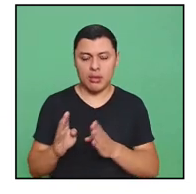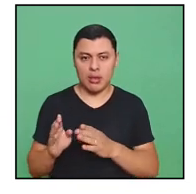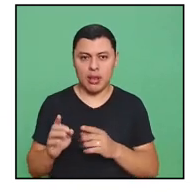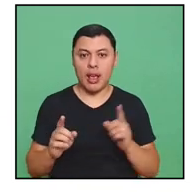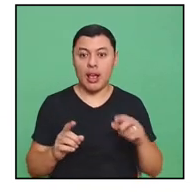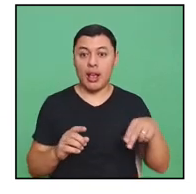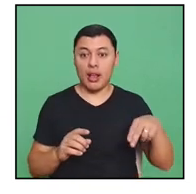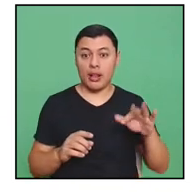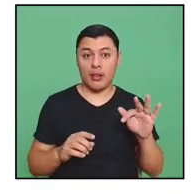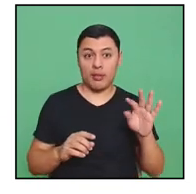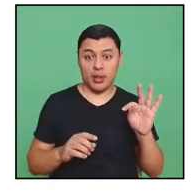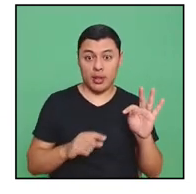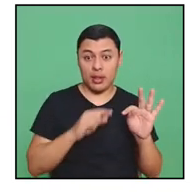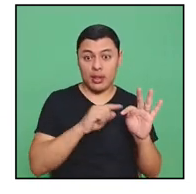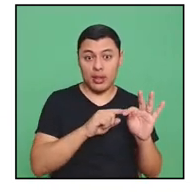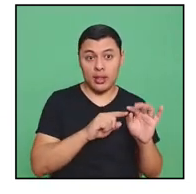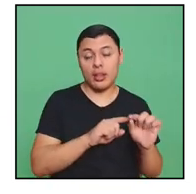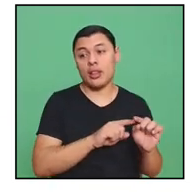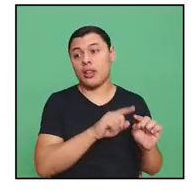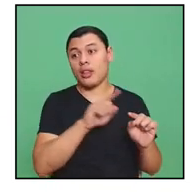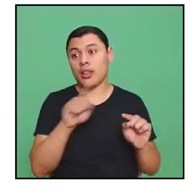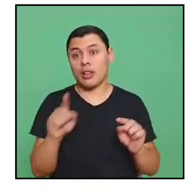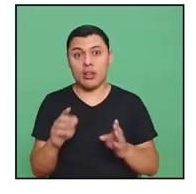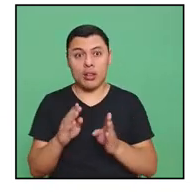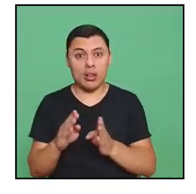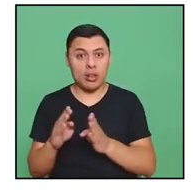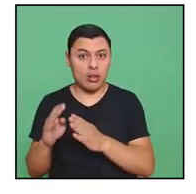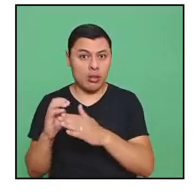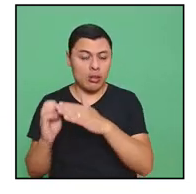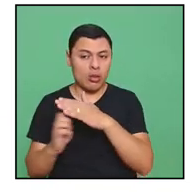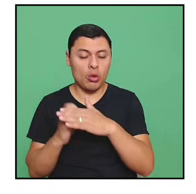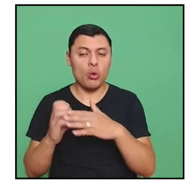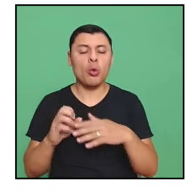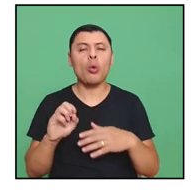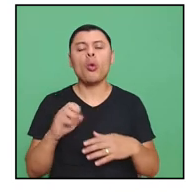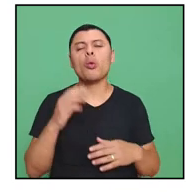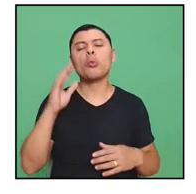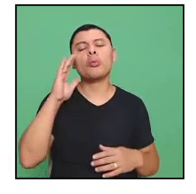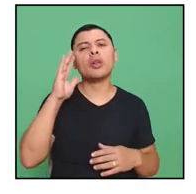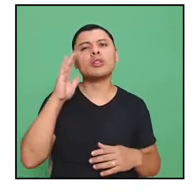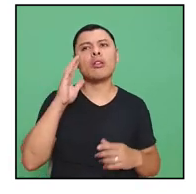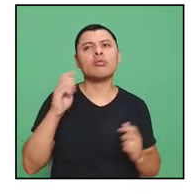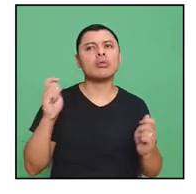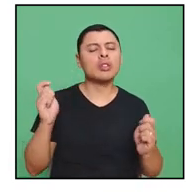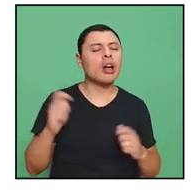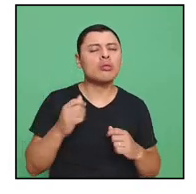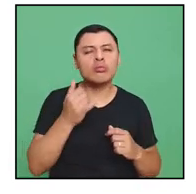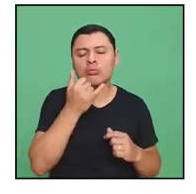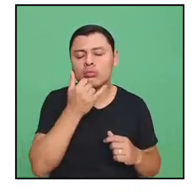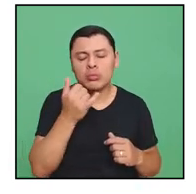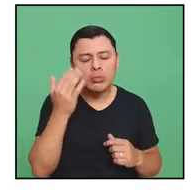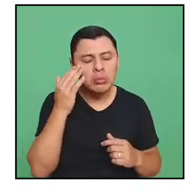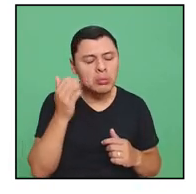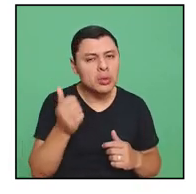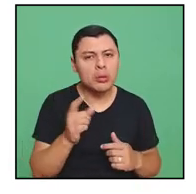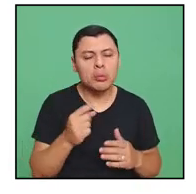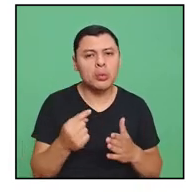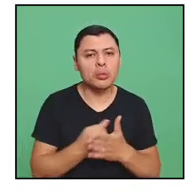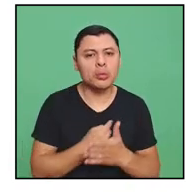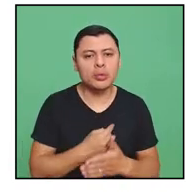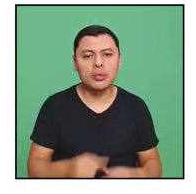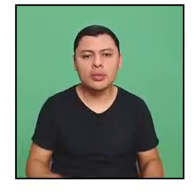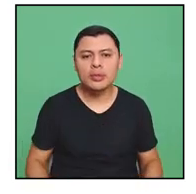NFT, ou pensar sobre as possibilidades, eu não sei se eu entendi direito.